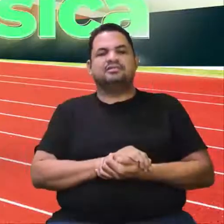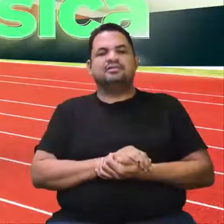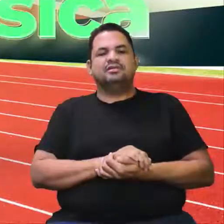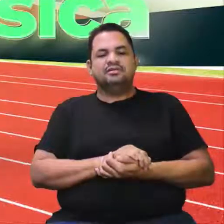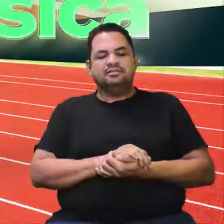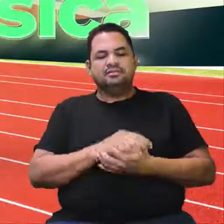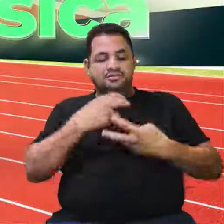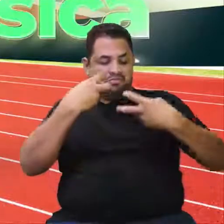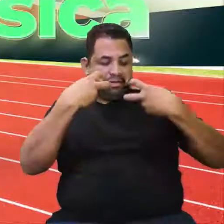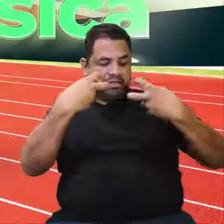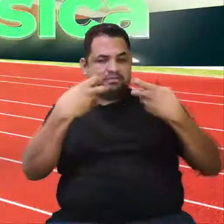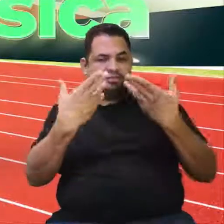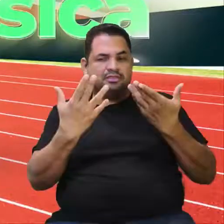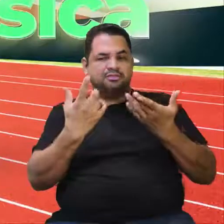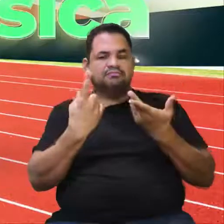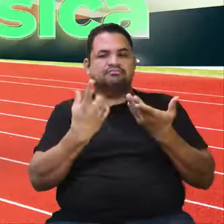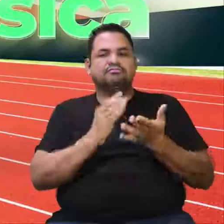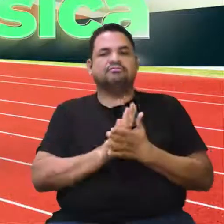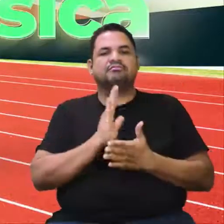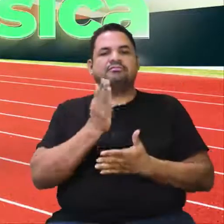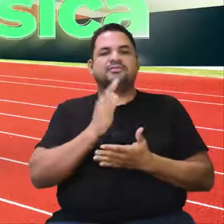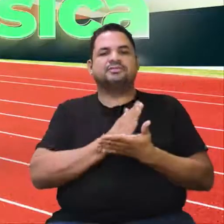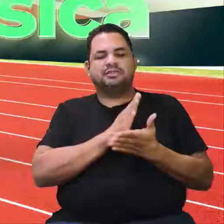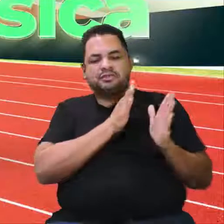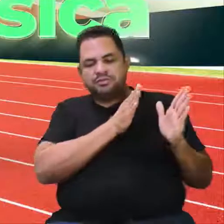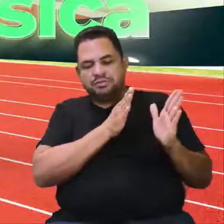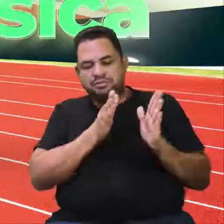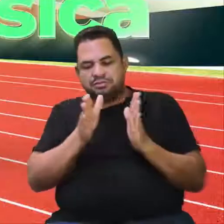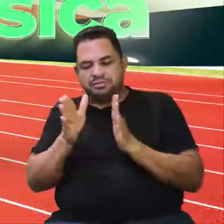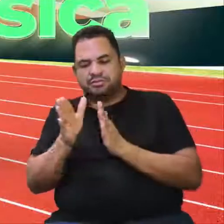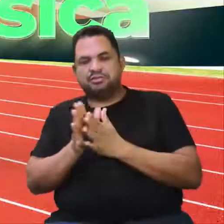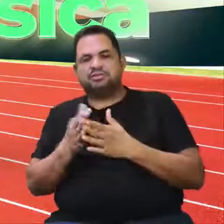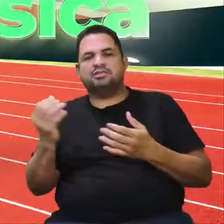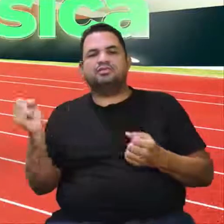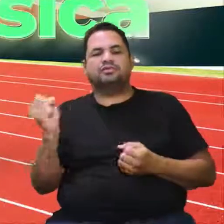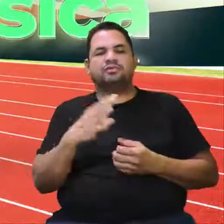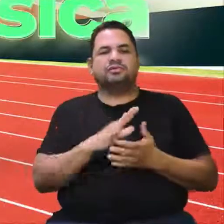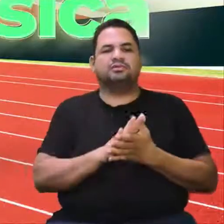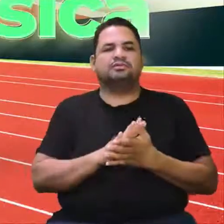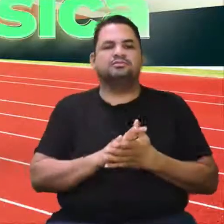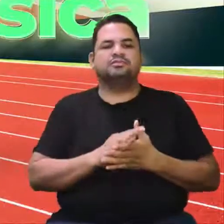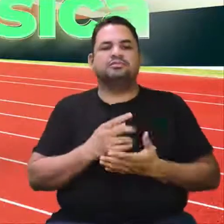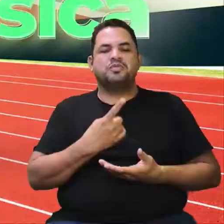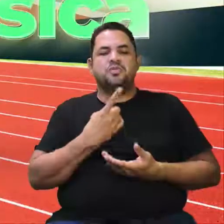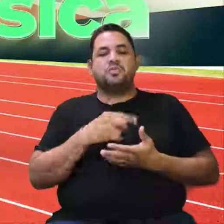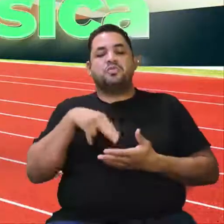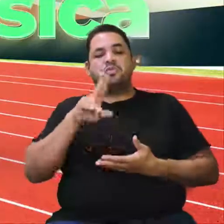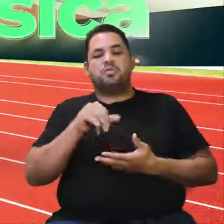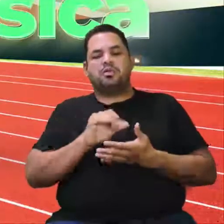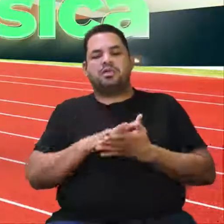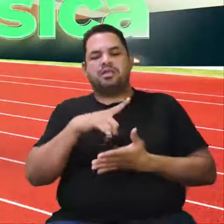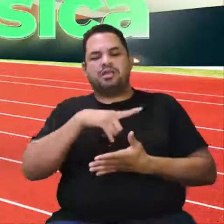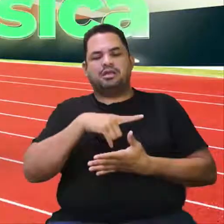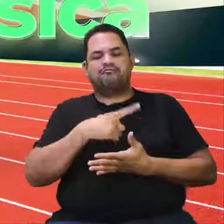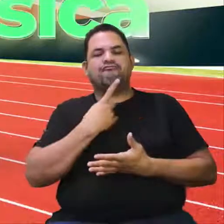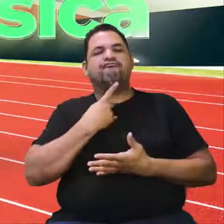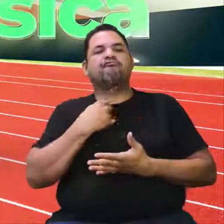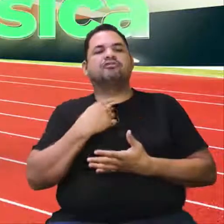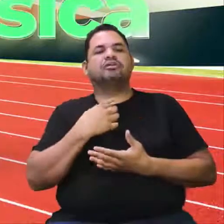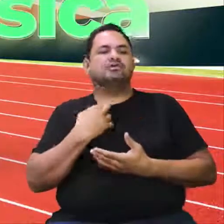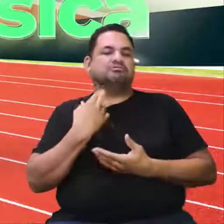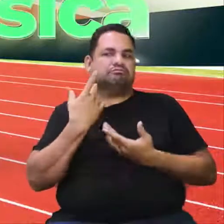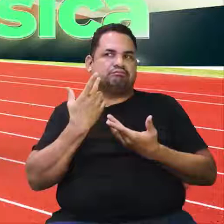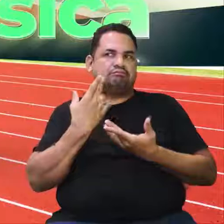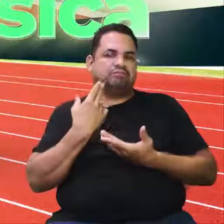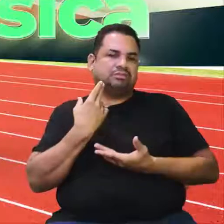se vê, por exemplo, a gente já passou por essa fase da adolescência. Já passou por essa fase. Eu nunca tive vontade de fazer cirurgia para colocar algo, sei lá,